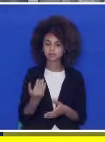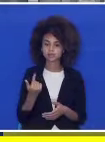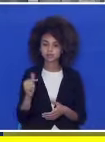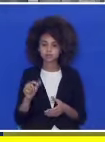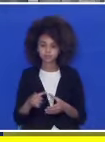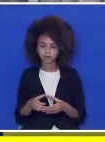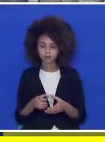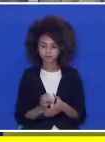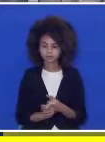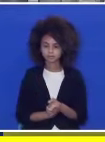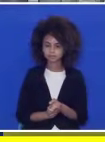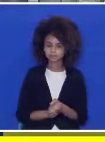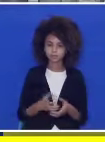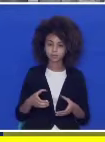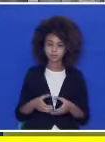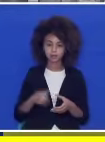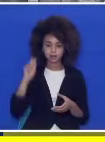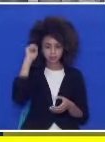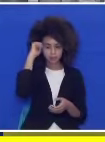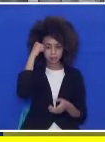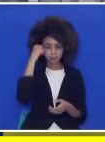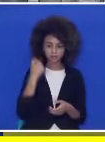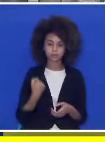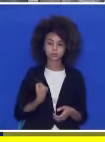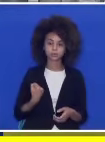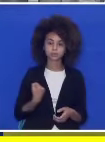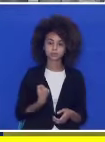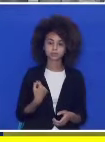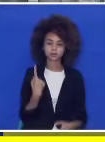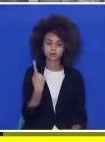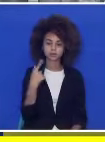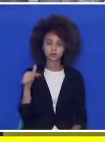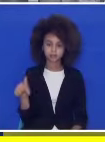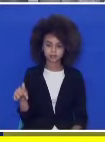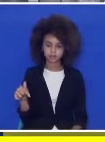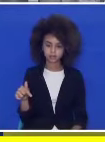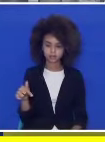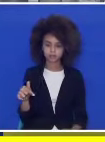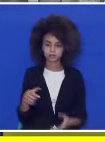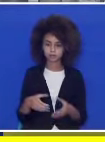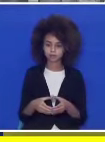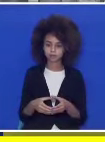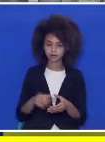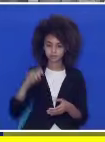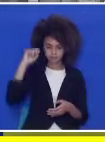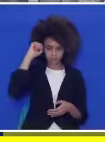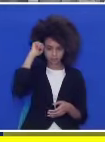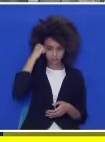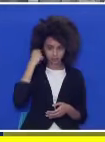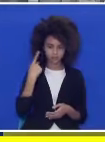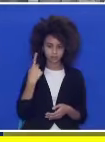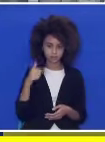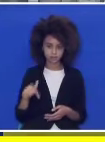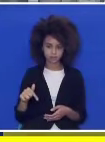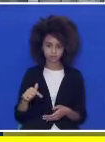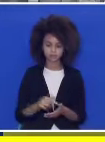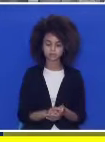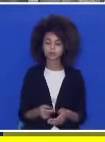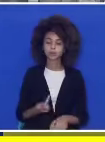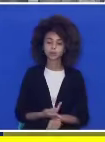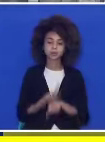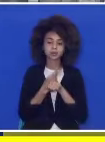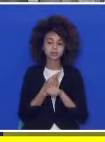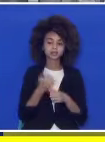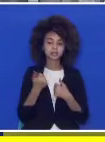Mais uma bola saindo do globo. Preta, número 17. Preta, 17. O